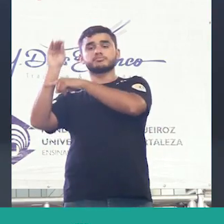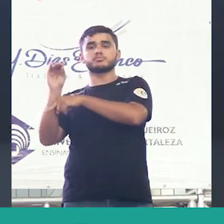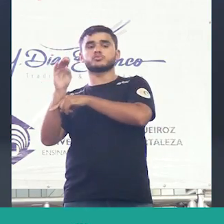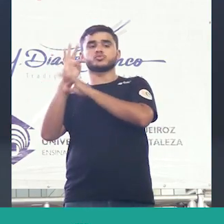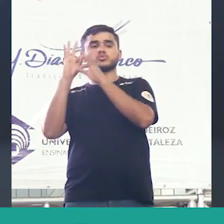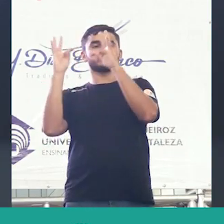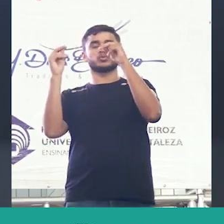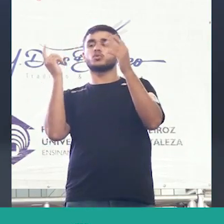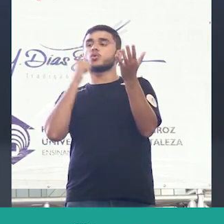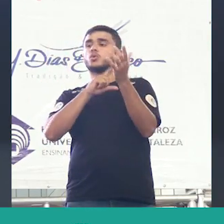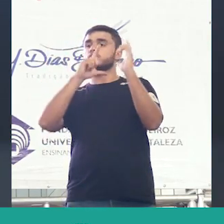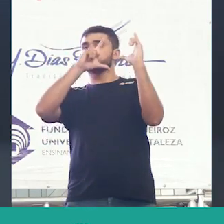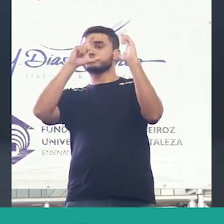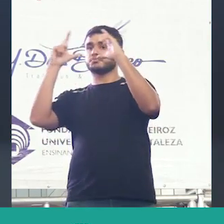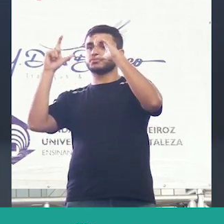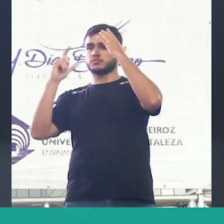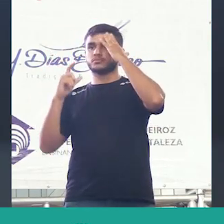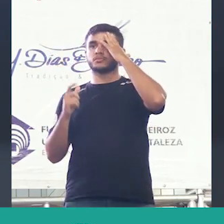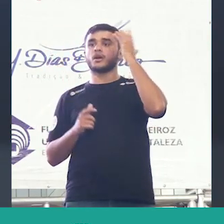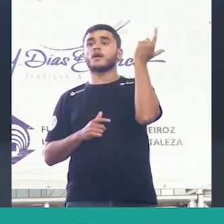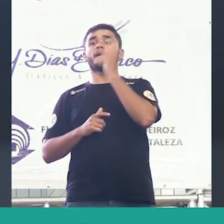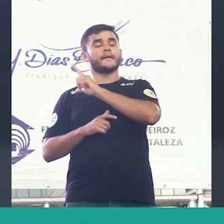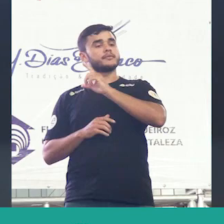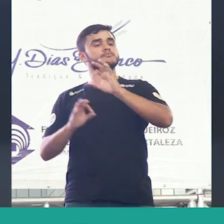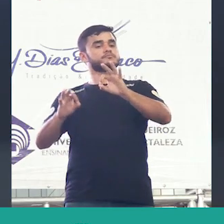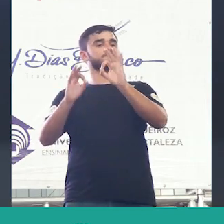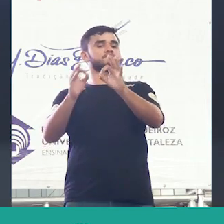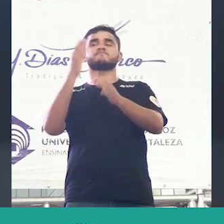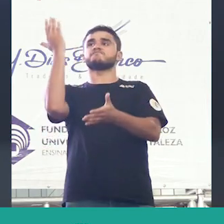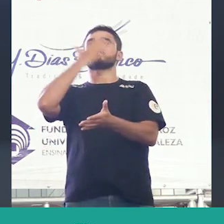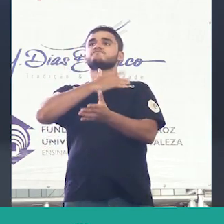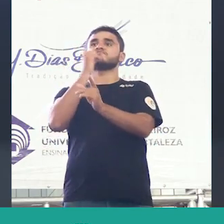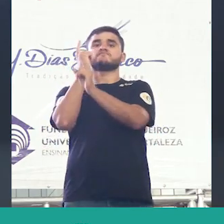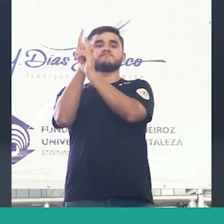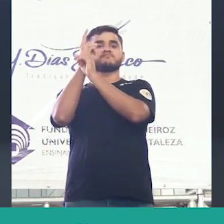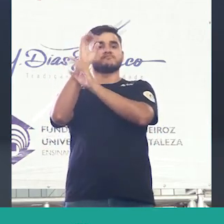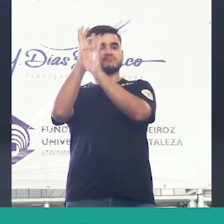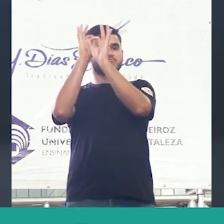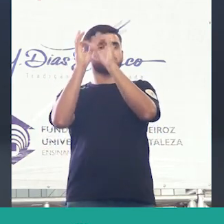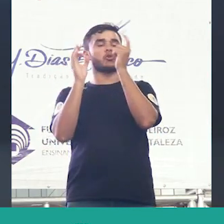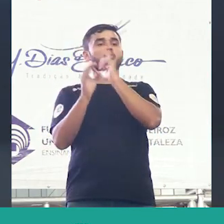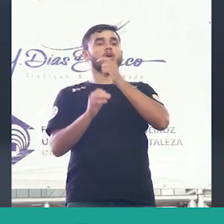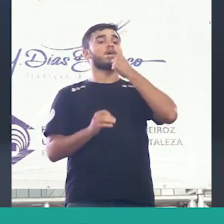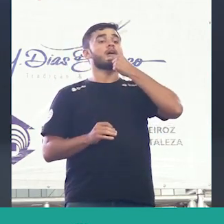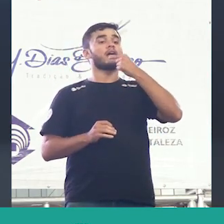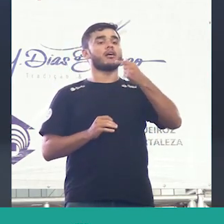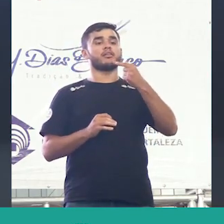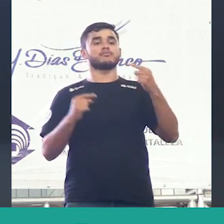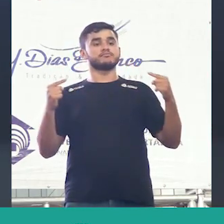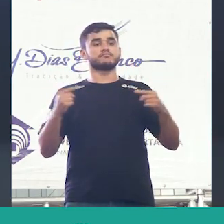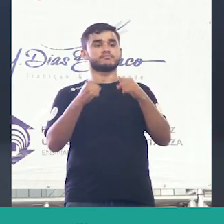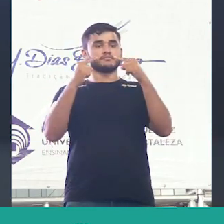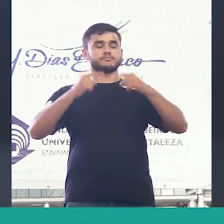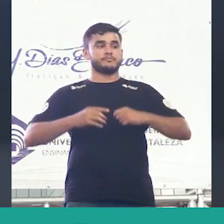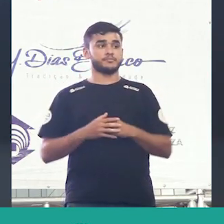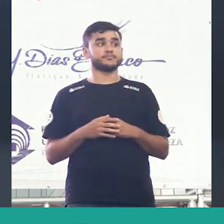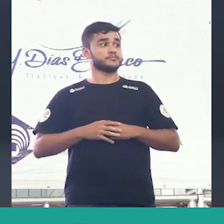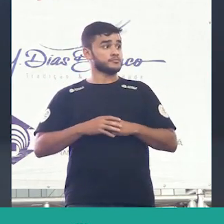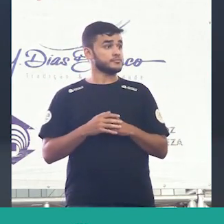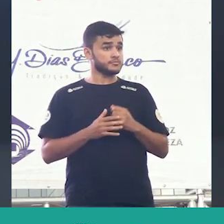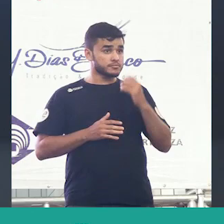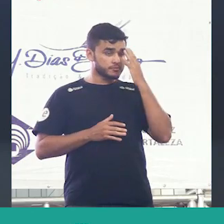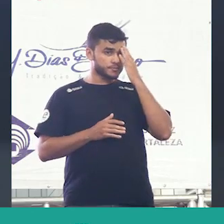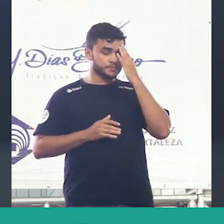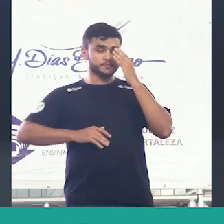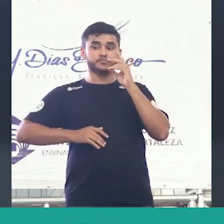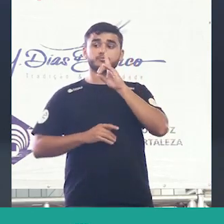fotografias do eclipse ali obtidas, as quais comprovaram, sem sombra de dúvida, o efeito de Einstein. Por que a gente está insistindo nisso